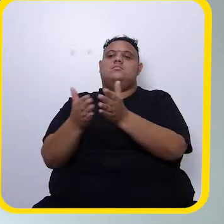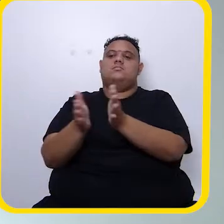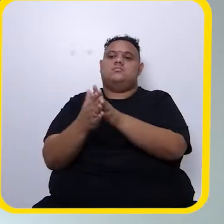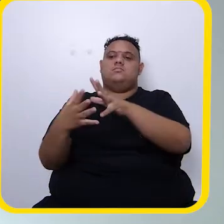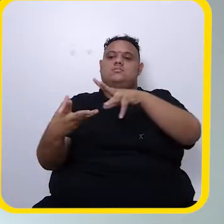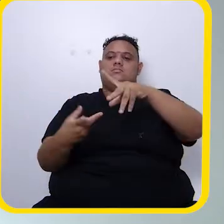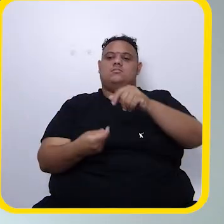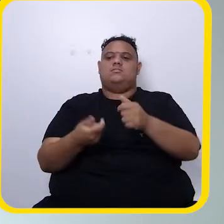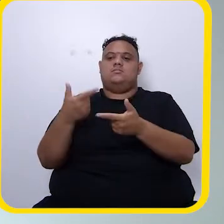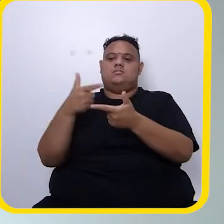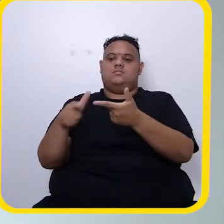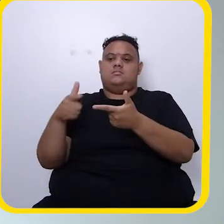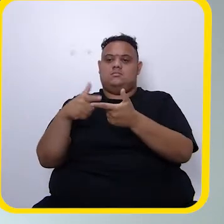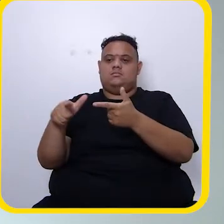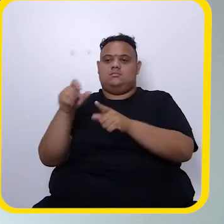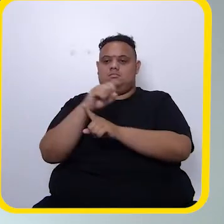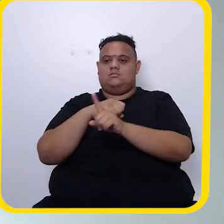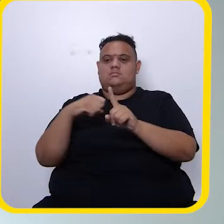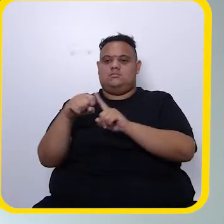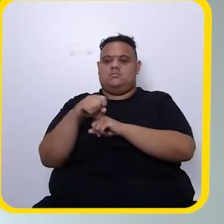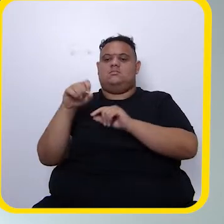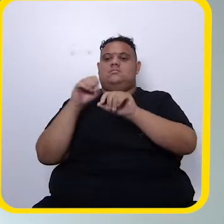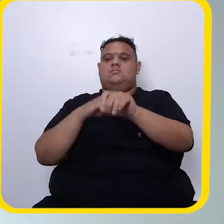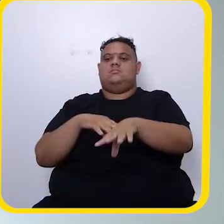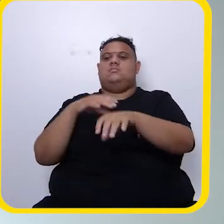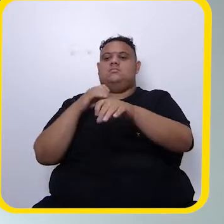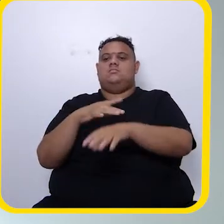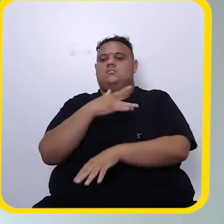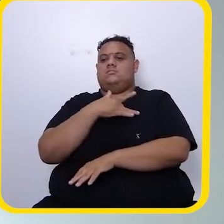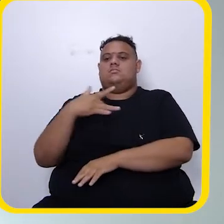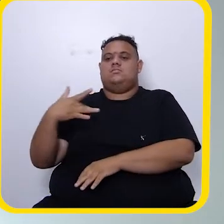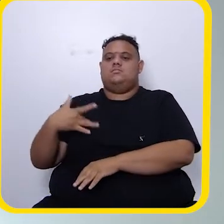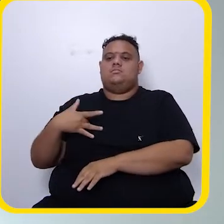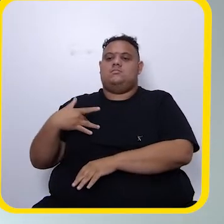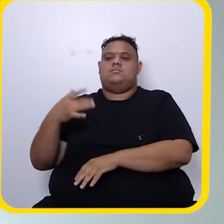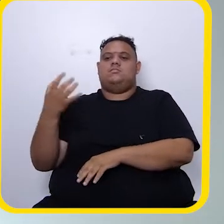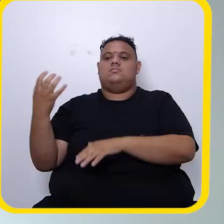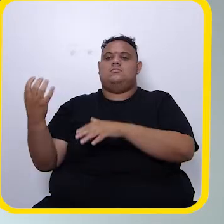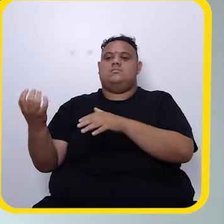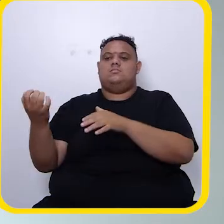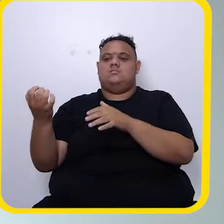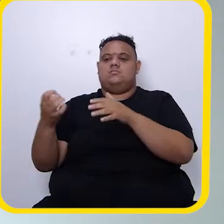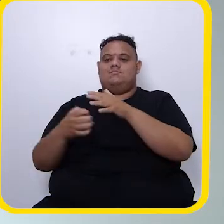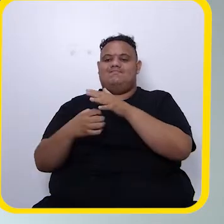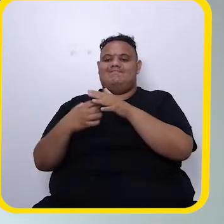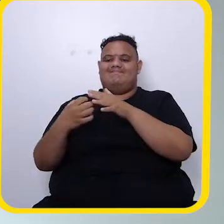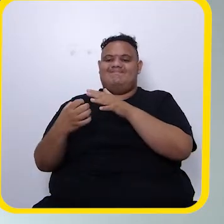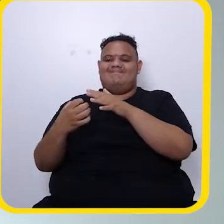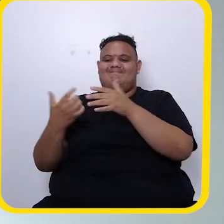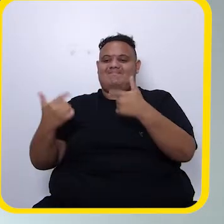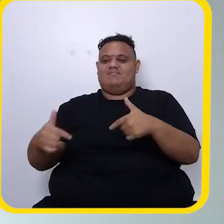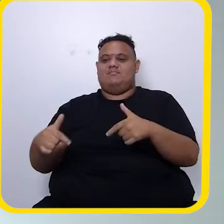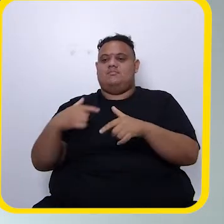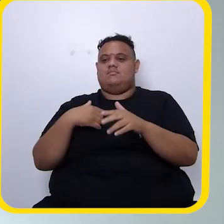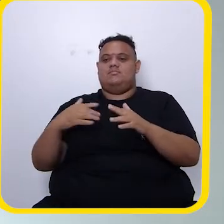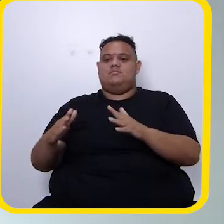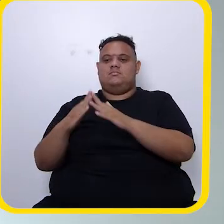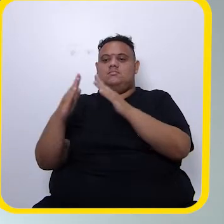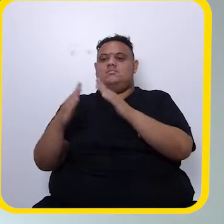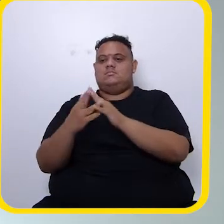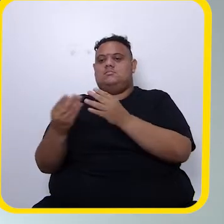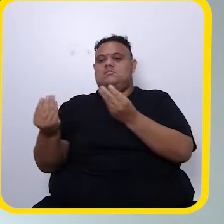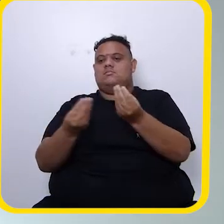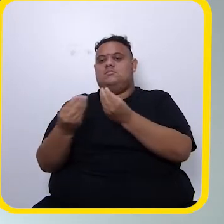do mundo, né, com grandes problemas sociais, de educação, saúde, emprego, moradia. Além de tudo